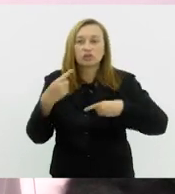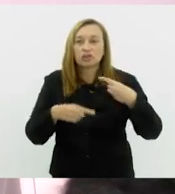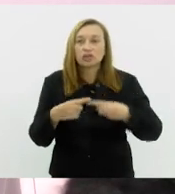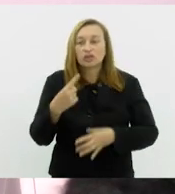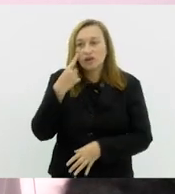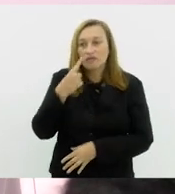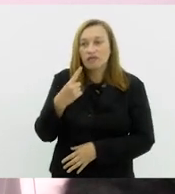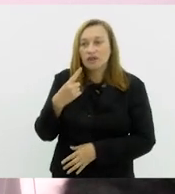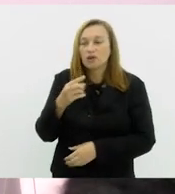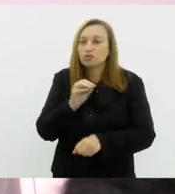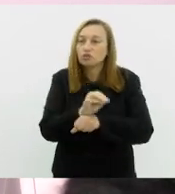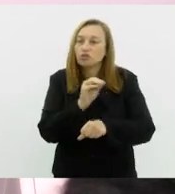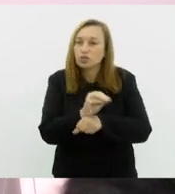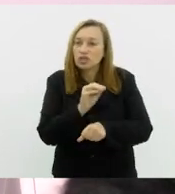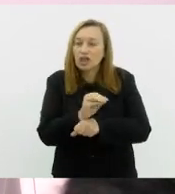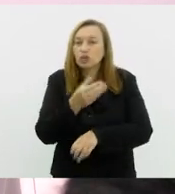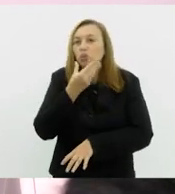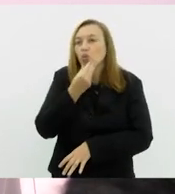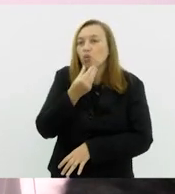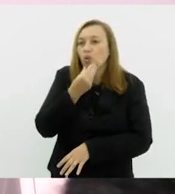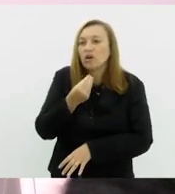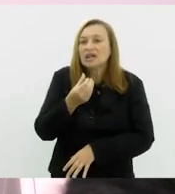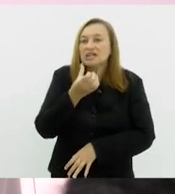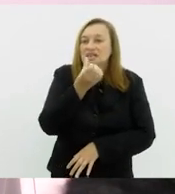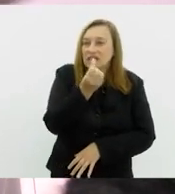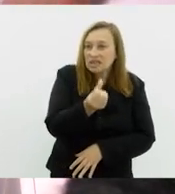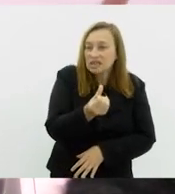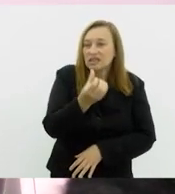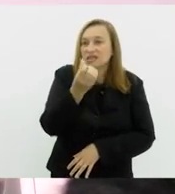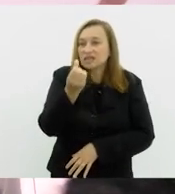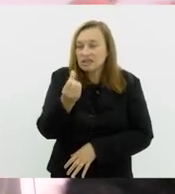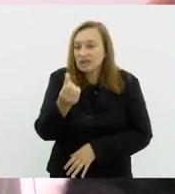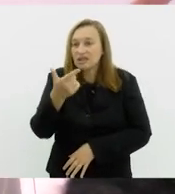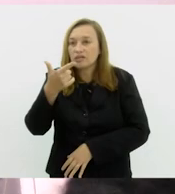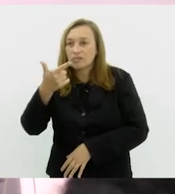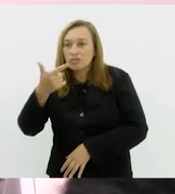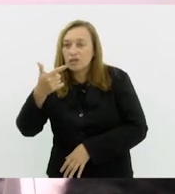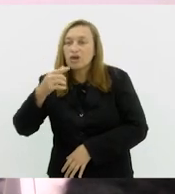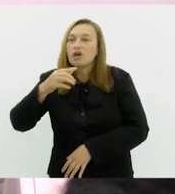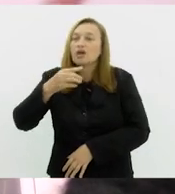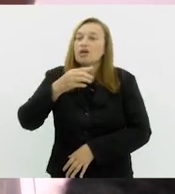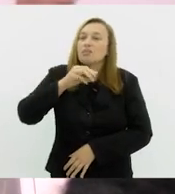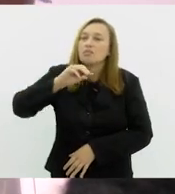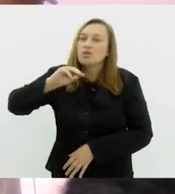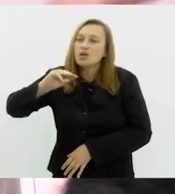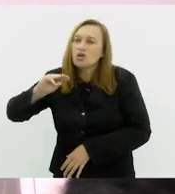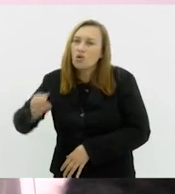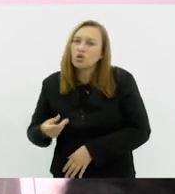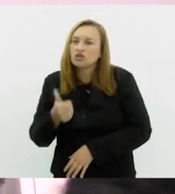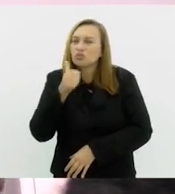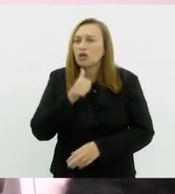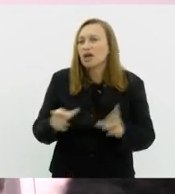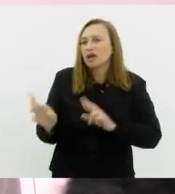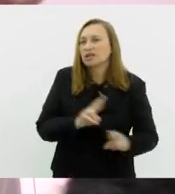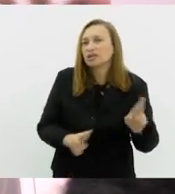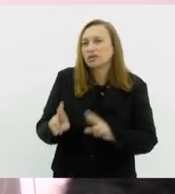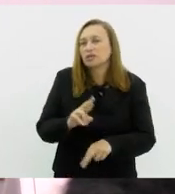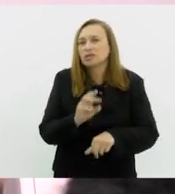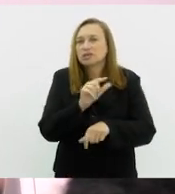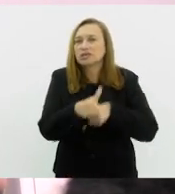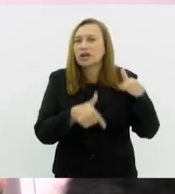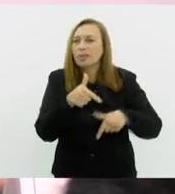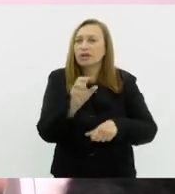olhar o trabalho de cuidado, a gente está vendo 606 milhões de mulheres daquele mesmo relatório da Oxfam falando que estão relacionadas ao trabalho de cuidado e o